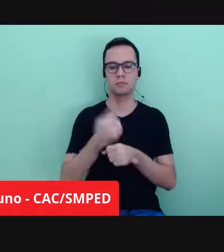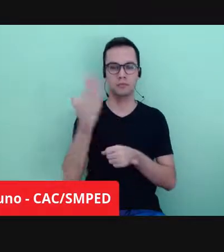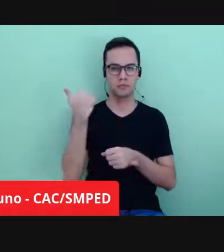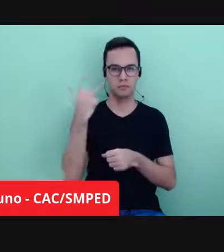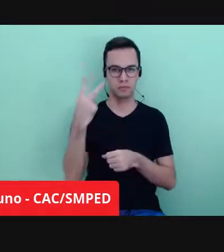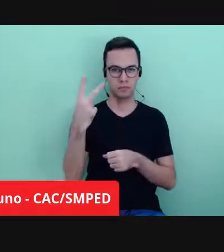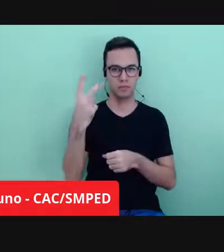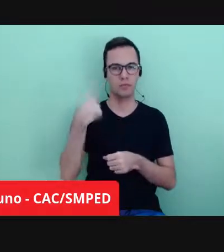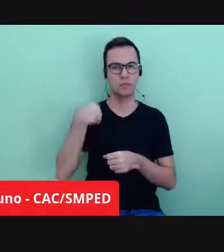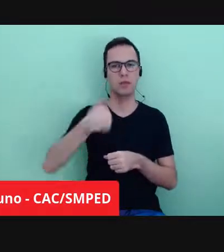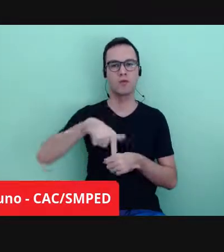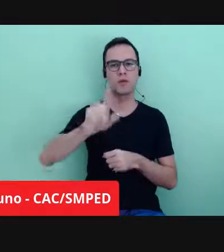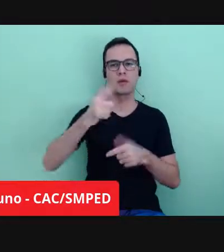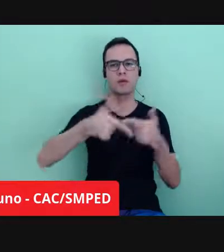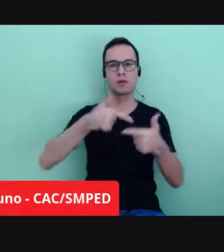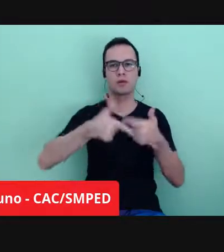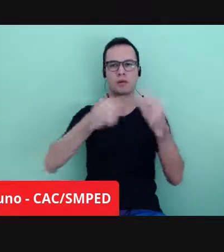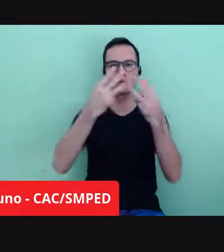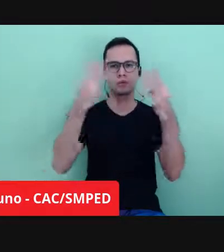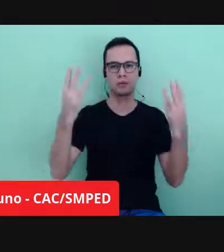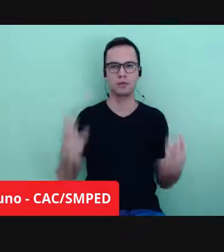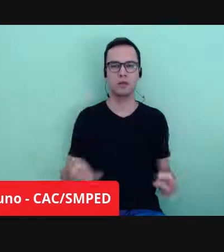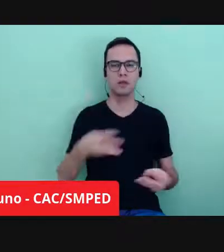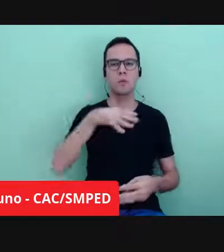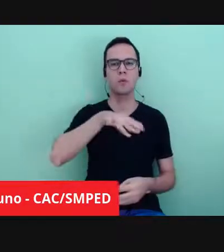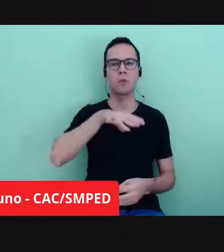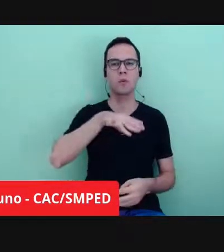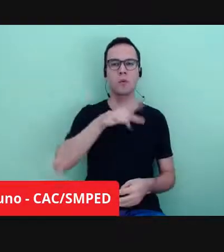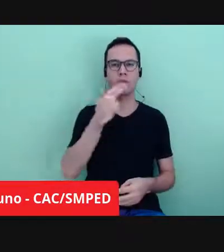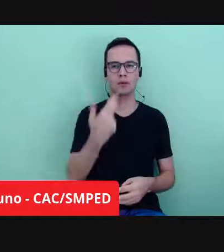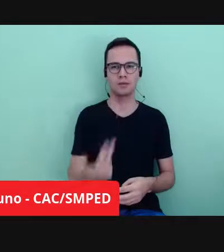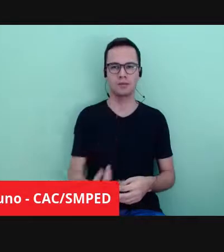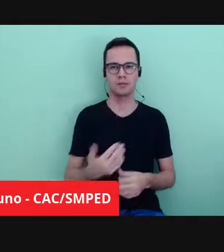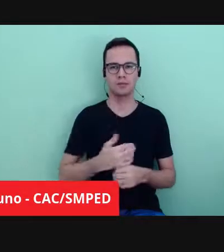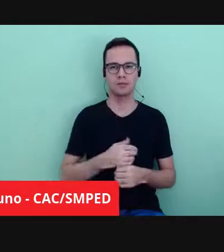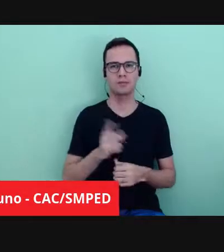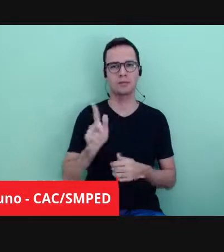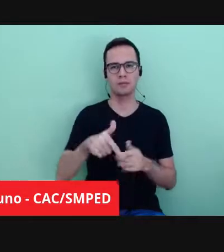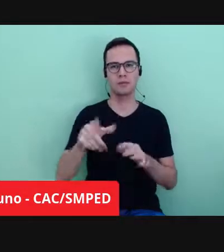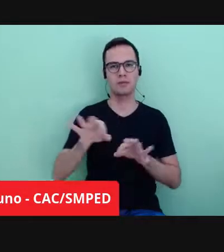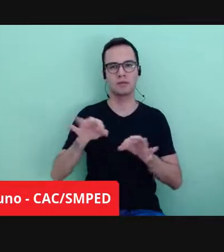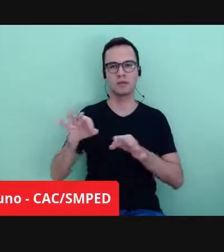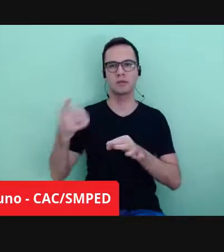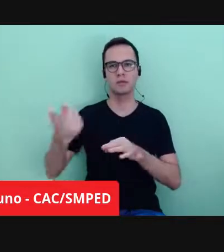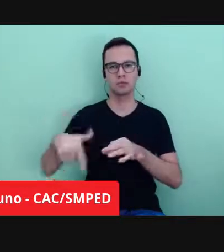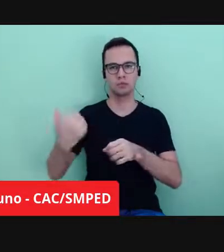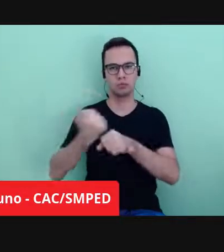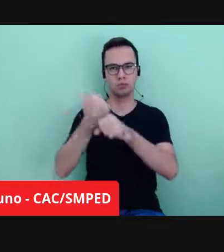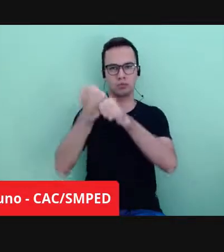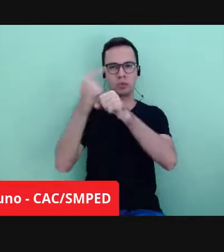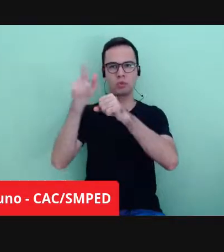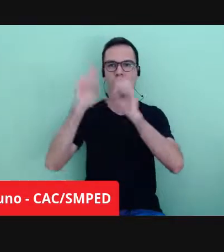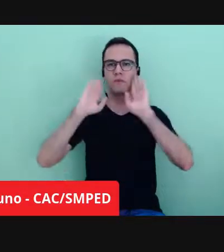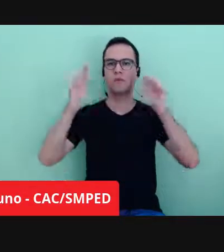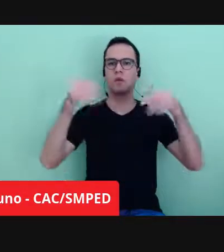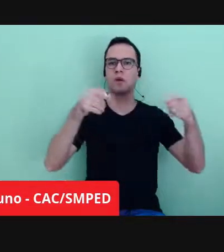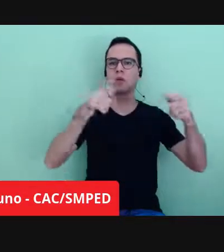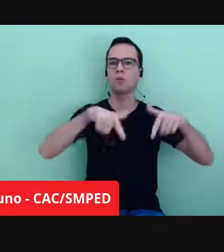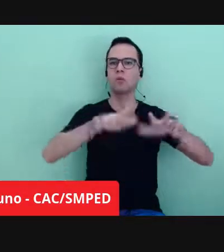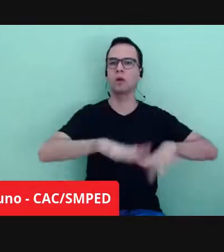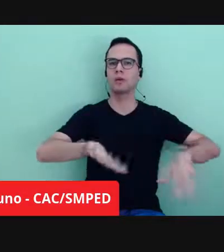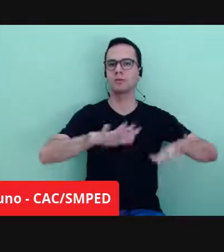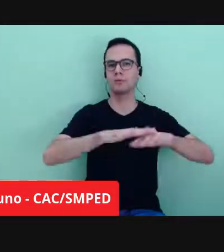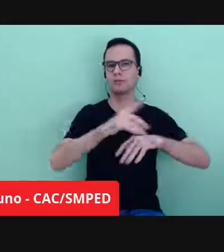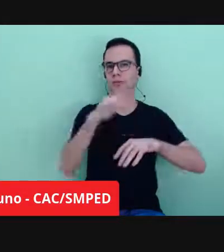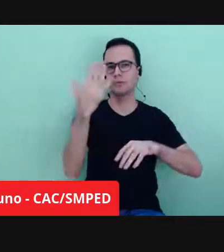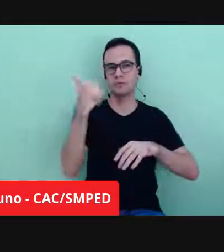fui trabalhar no Museu da Língua Portuguesa, que o museu, nesse processo de reconstrução, ele se voltou para o seu território, né? Já que ele não